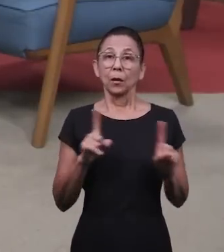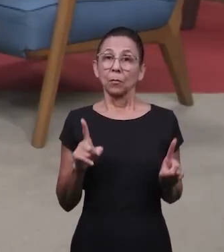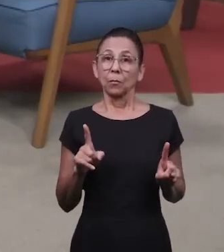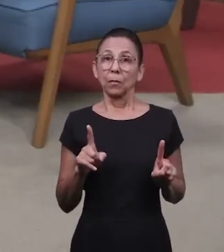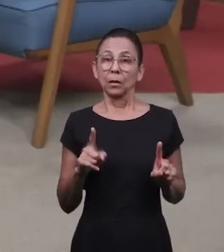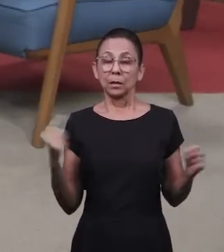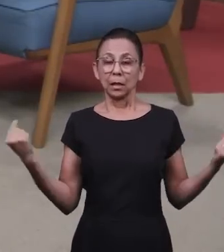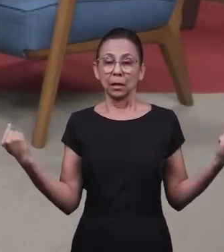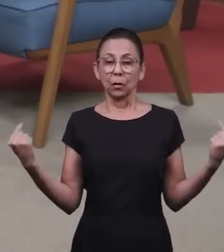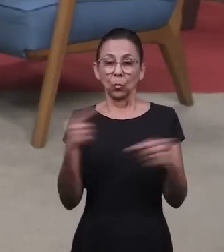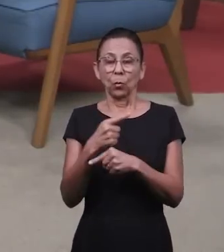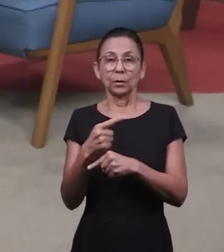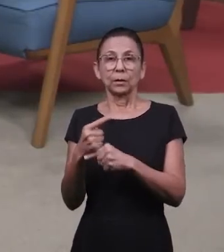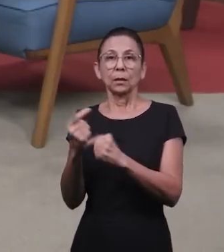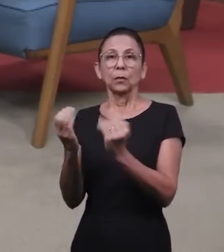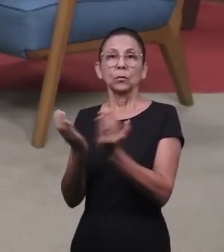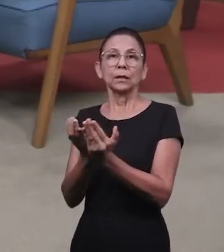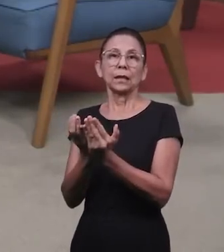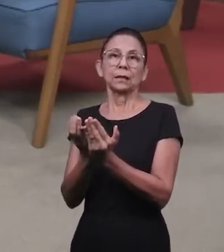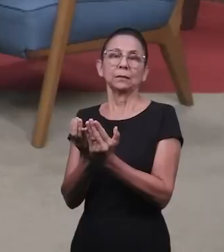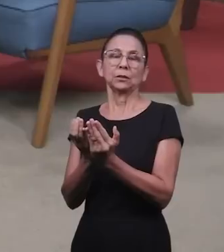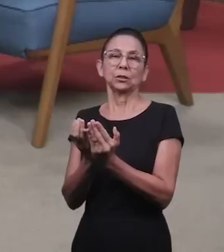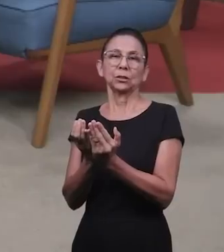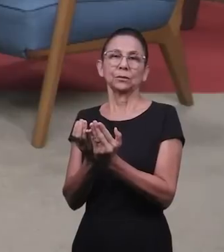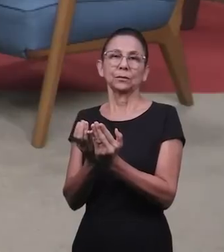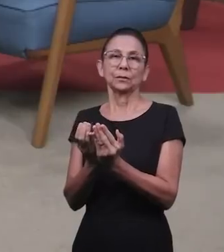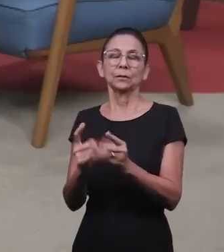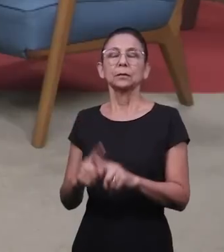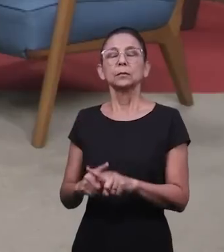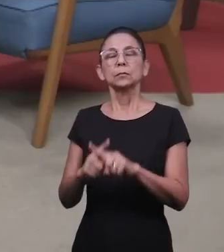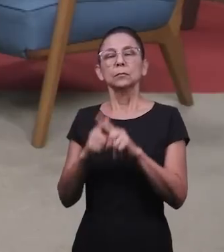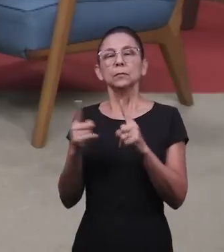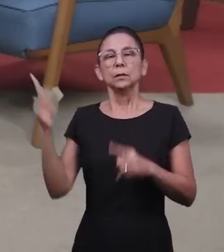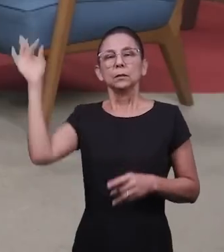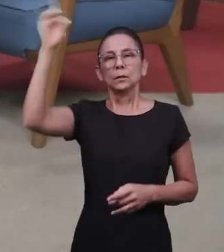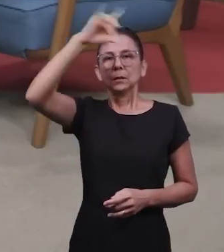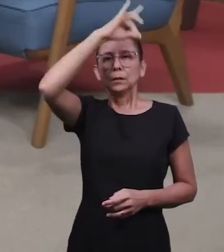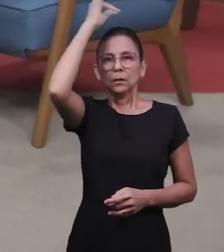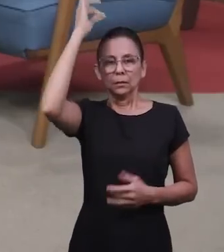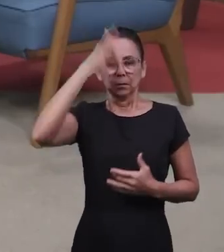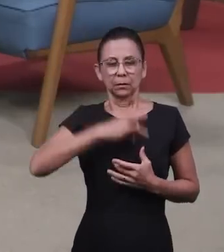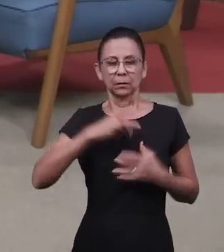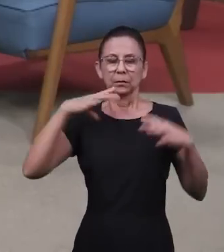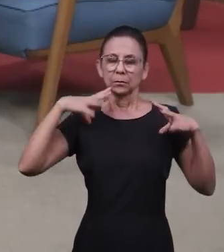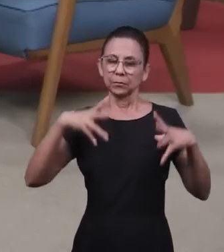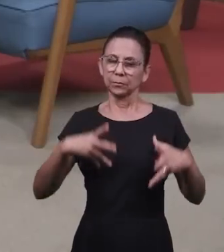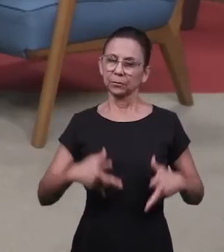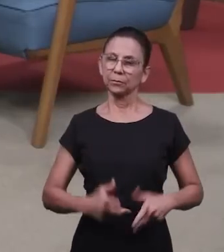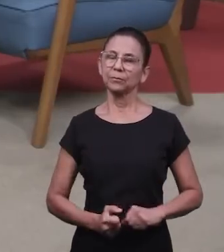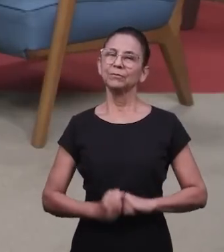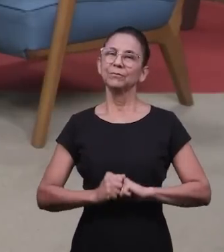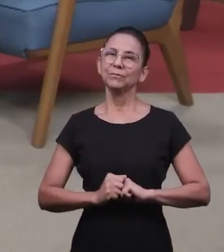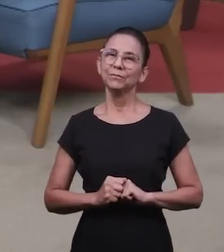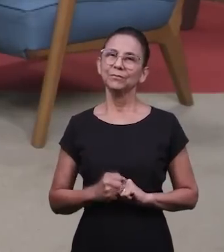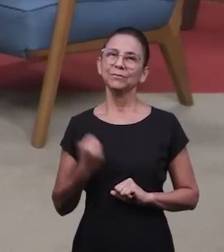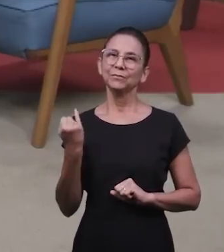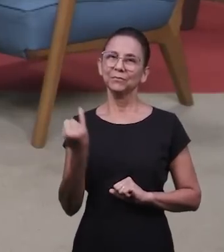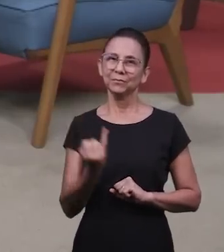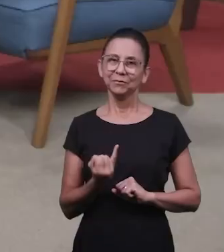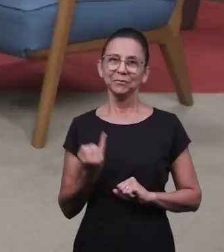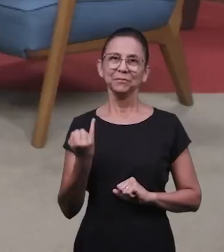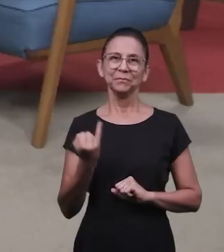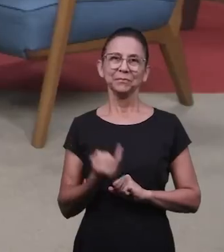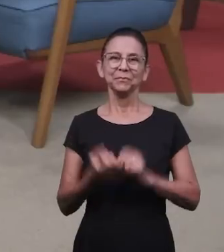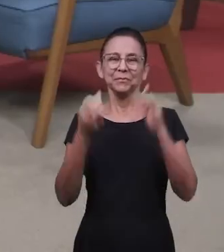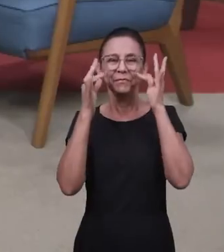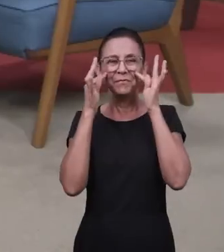a operação de santificação do Espírito Santo na vida de cada um, é que destaca, é que chama